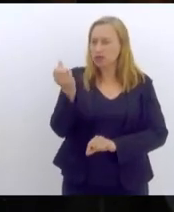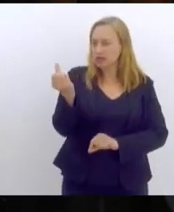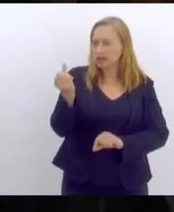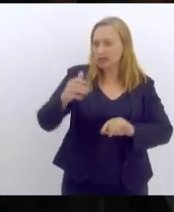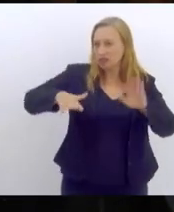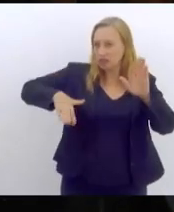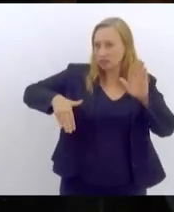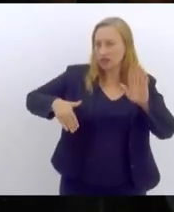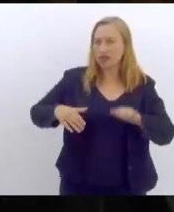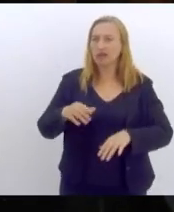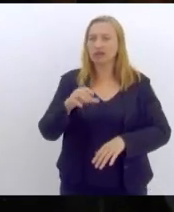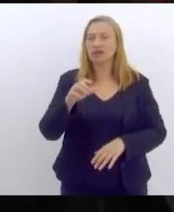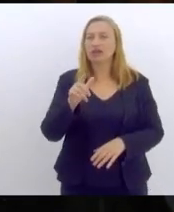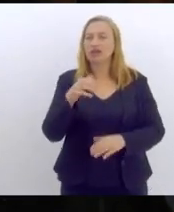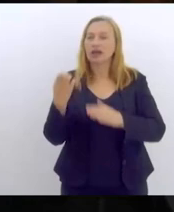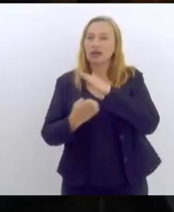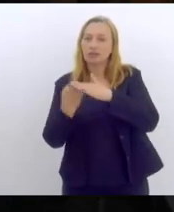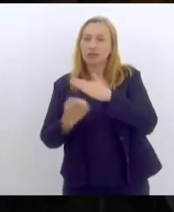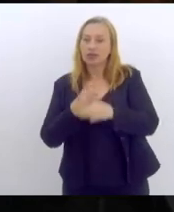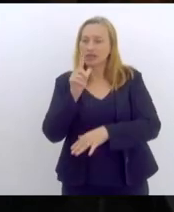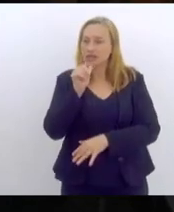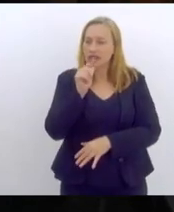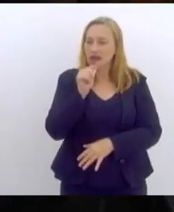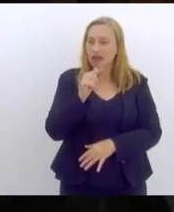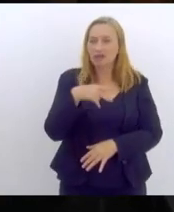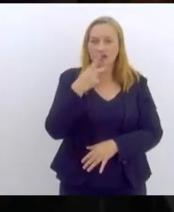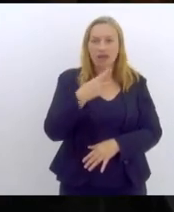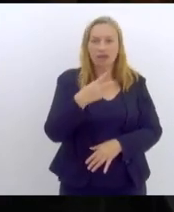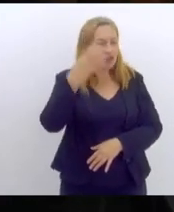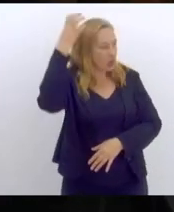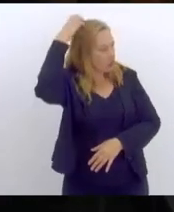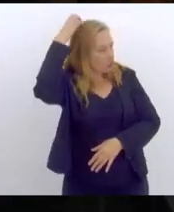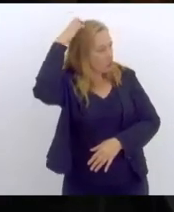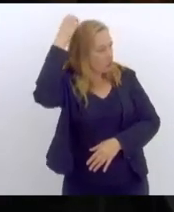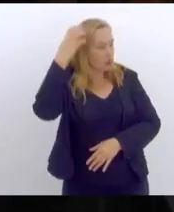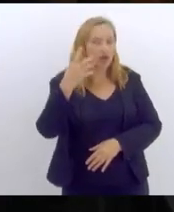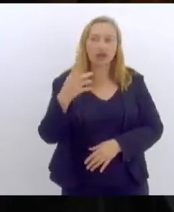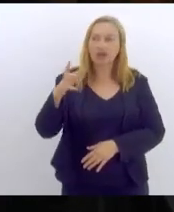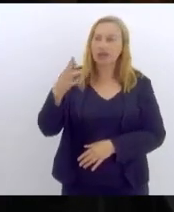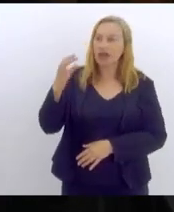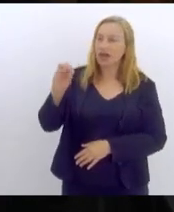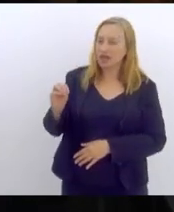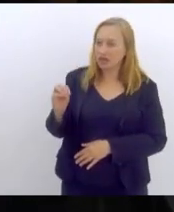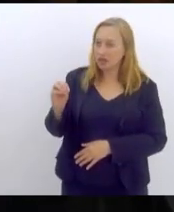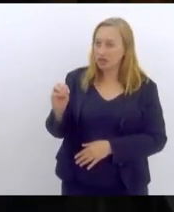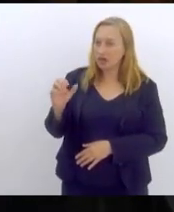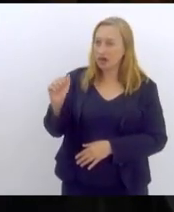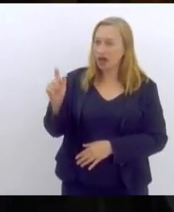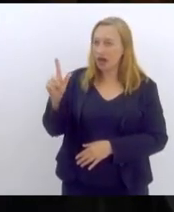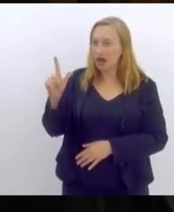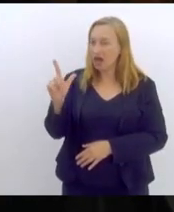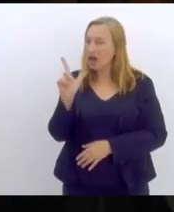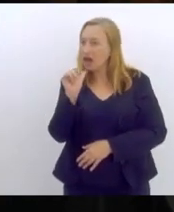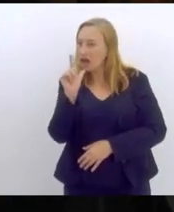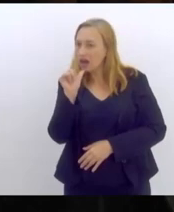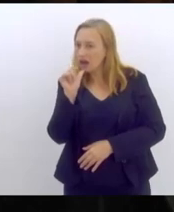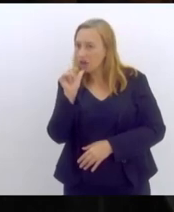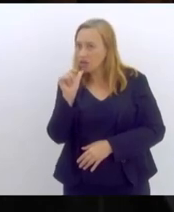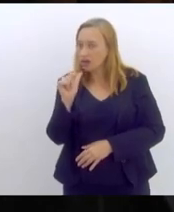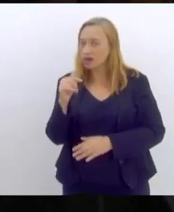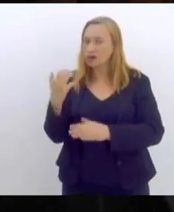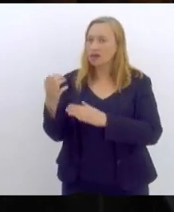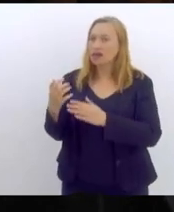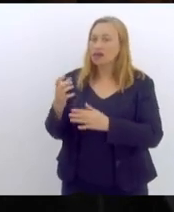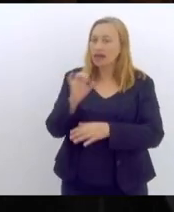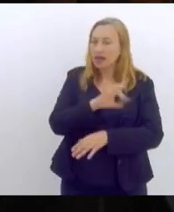A SEDAI dizia que a culpa da poluição era da Rio Águas, do município, que, por sua vez, dizia que era da Conlurb, que o lixo chegava.